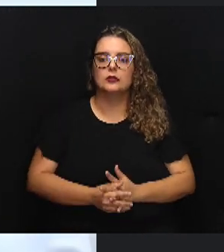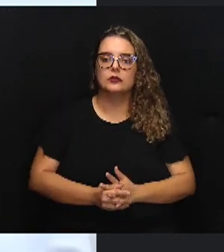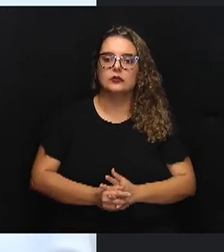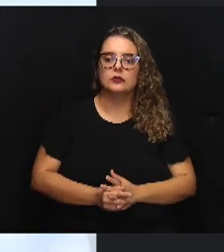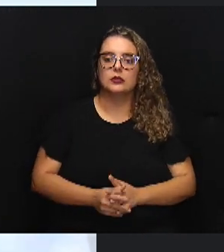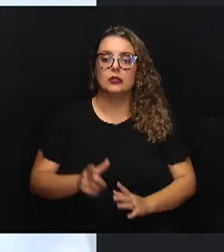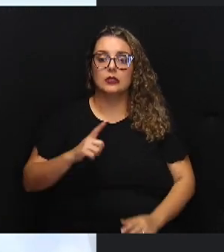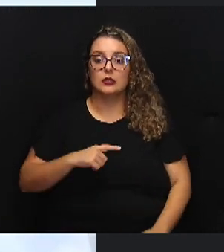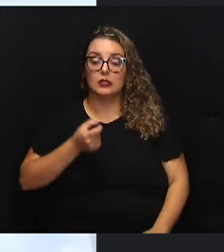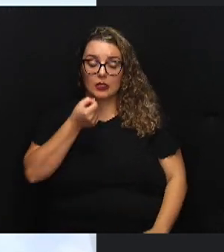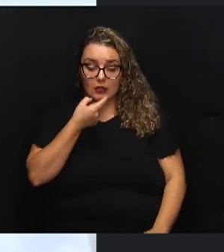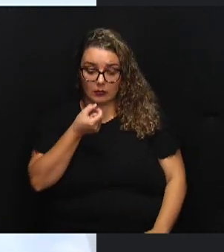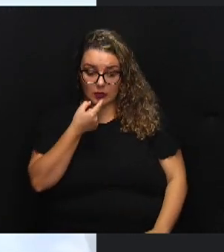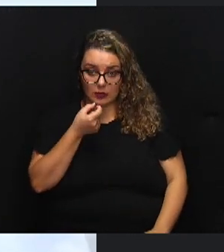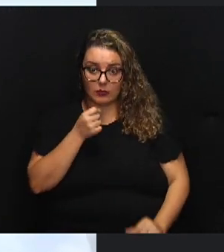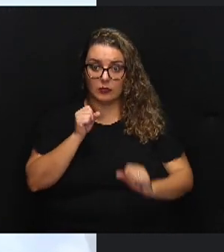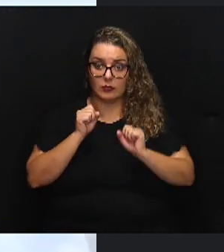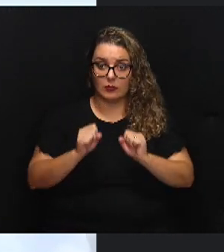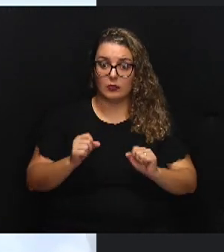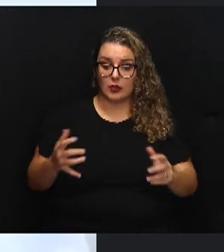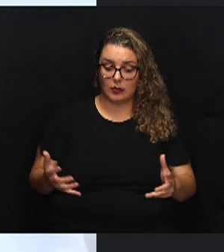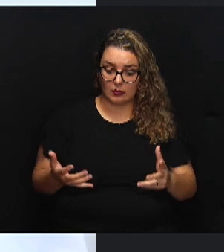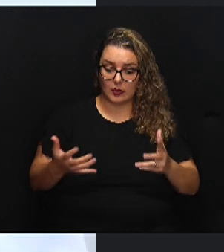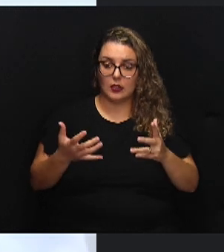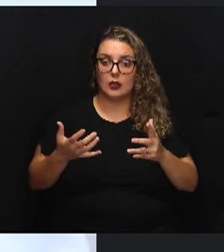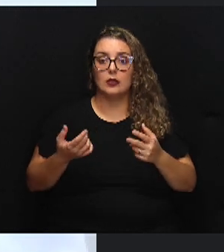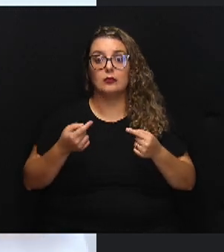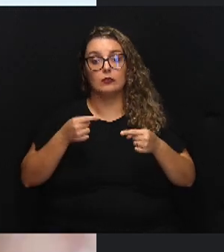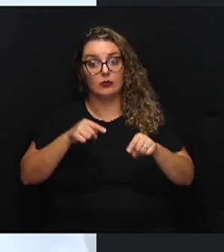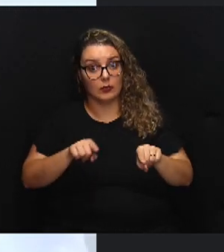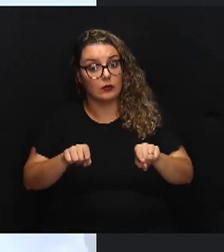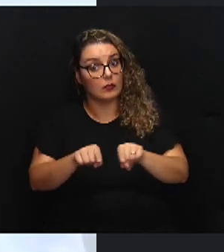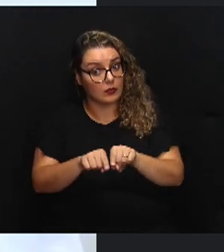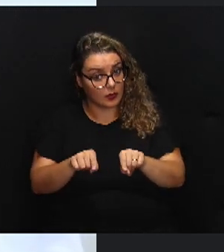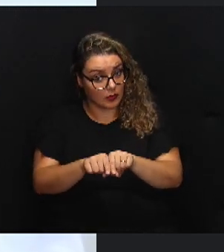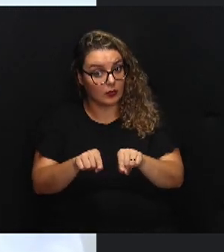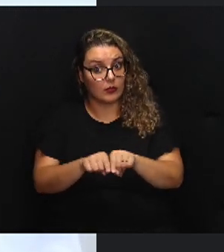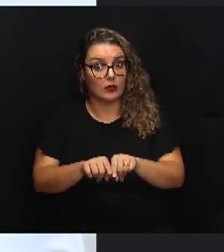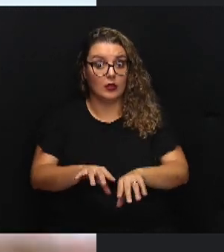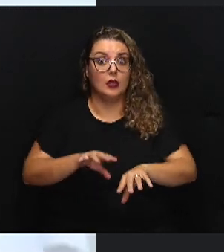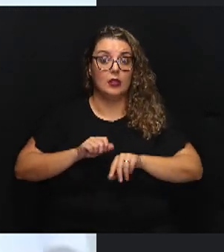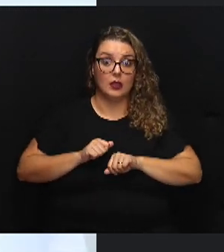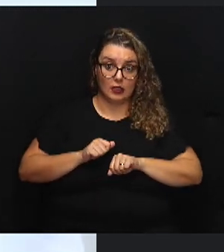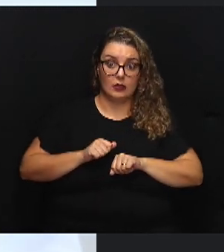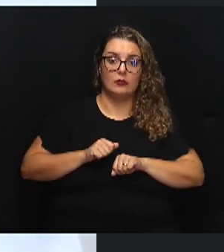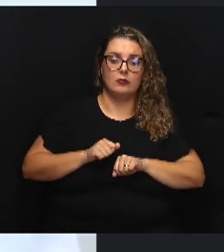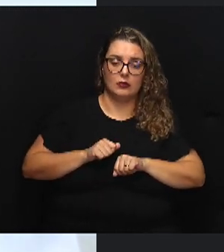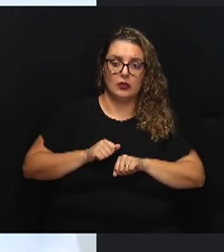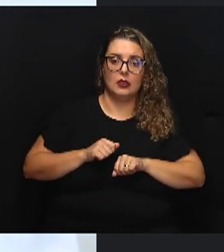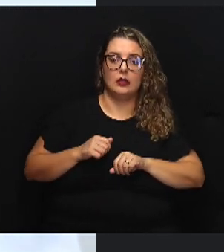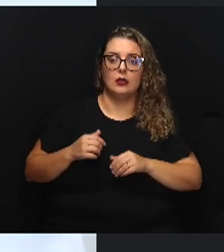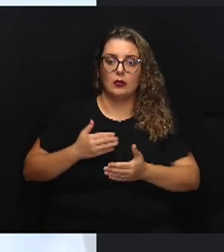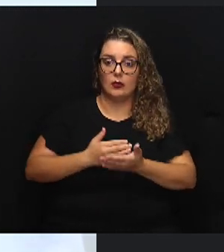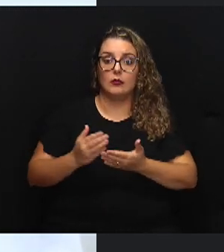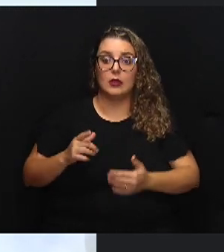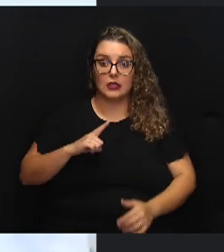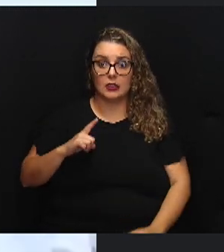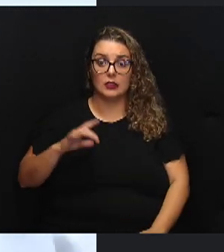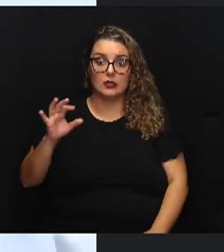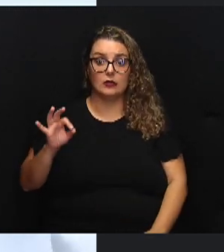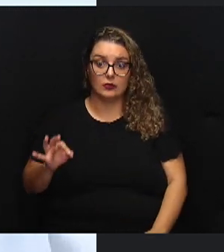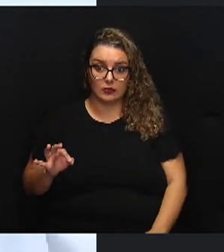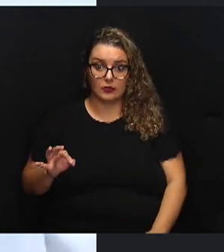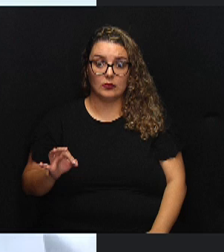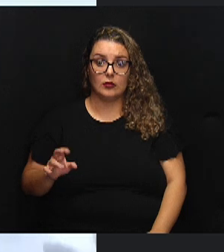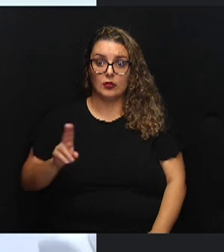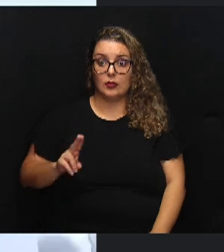Existem medicamentos que podem promover e provocar também de forma adquirida, né? A pessoa passa a ter essa tendência. E o